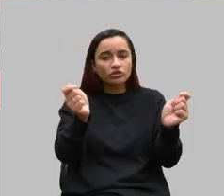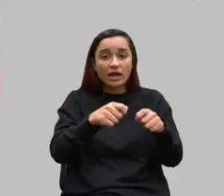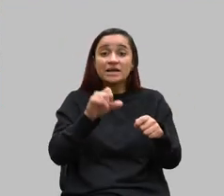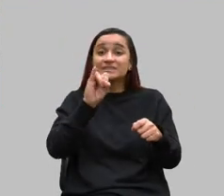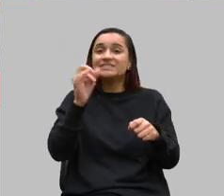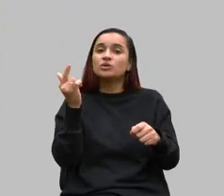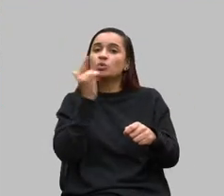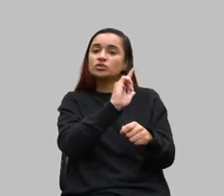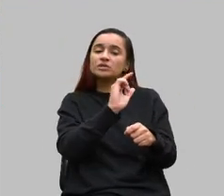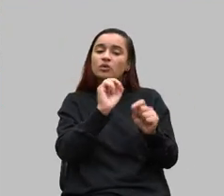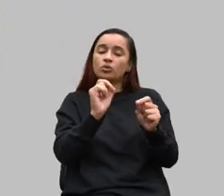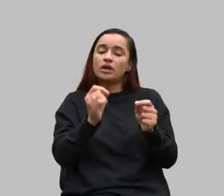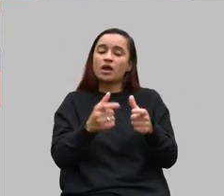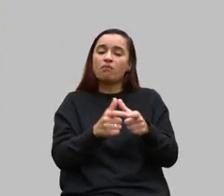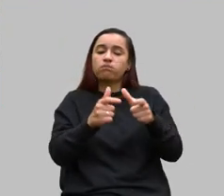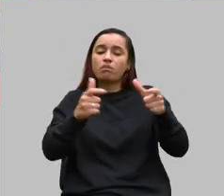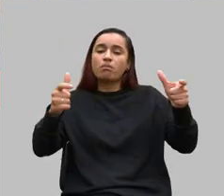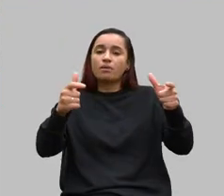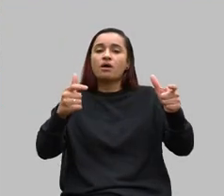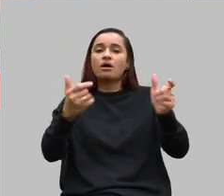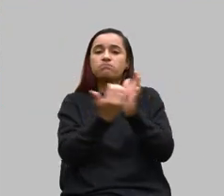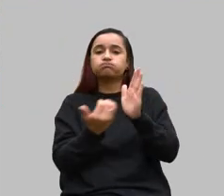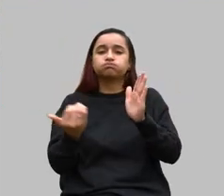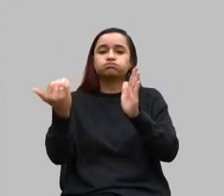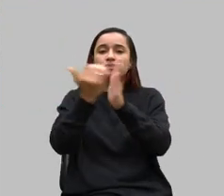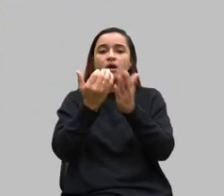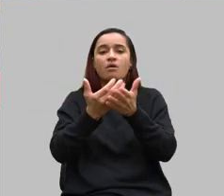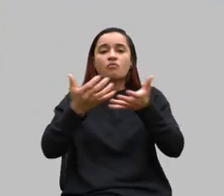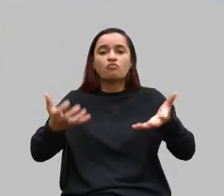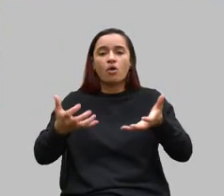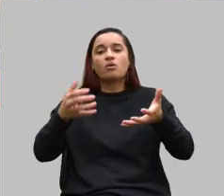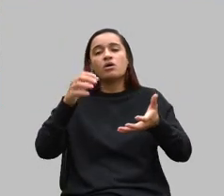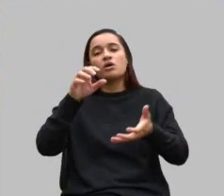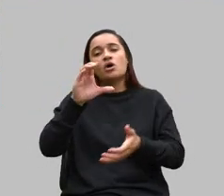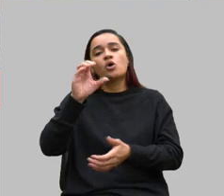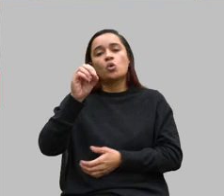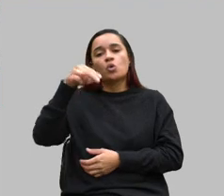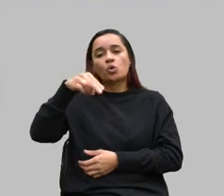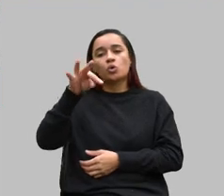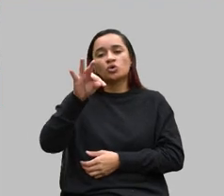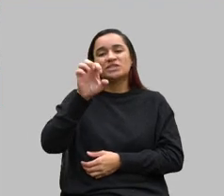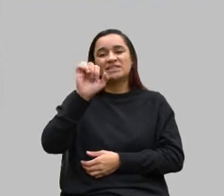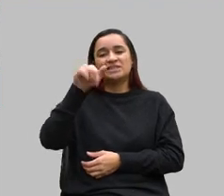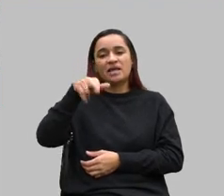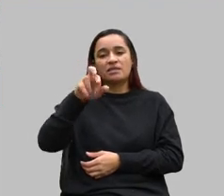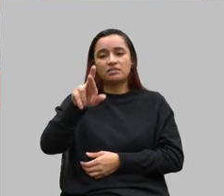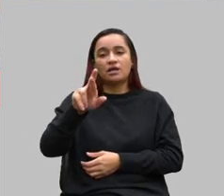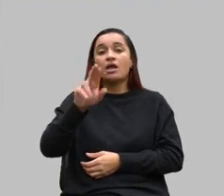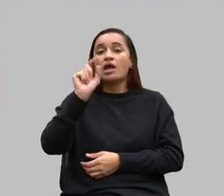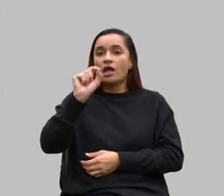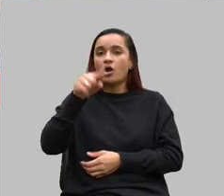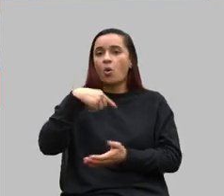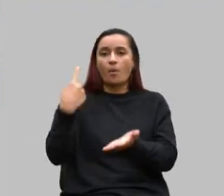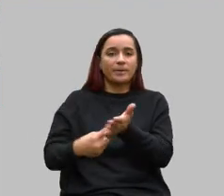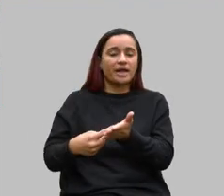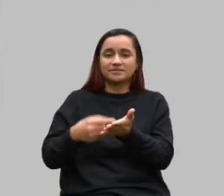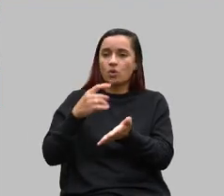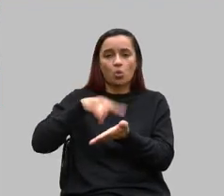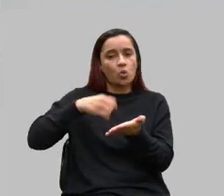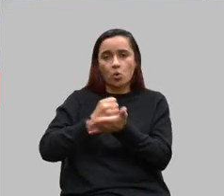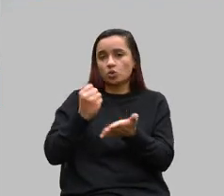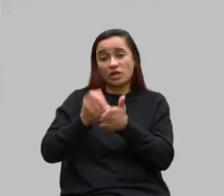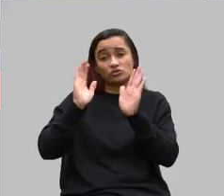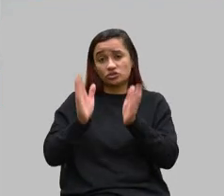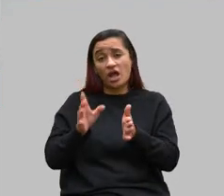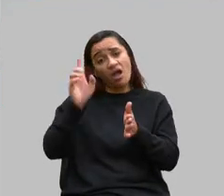um volume de um crescimento exponencial do volume de contêiners da carga conteinerizada que é uma obrigação contratual a gente não fará nada mais do que